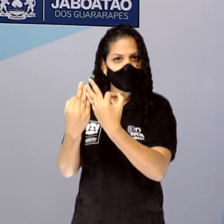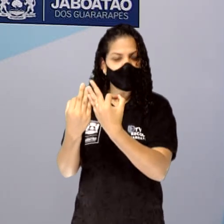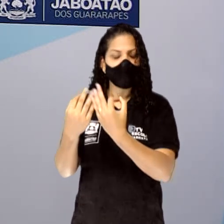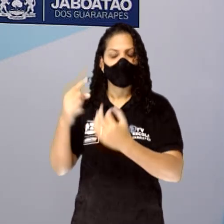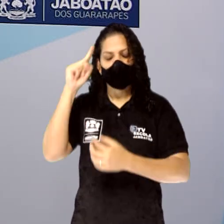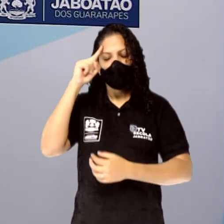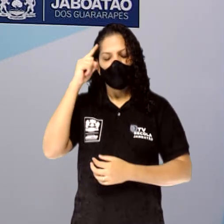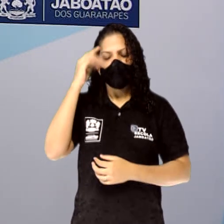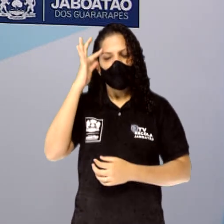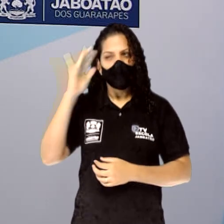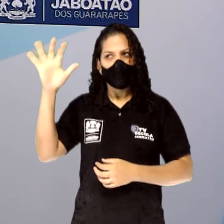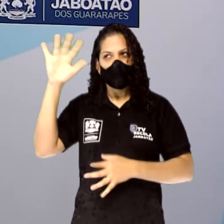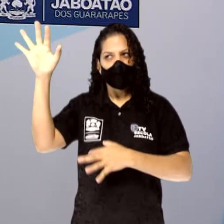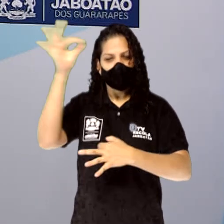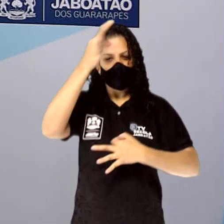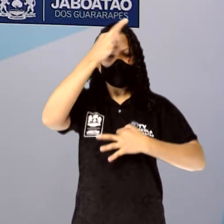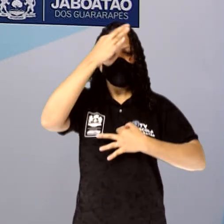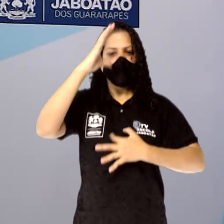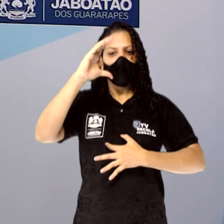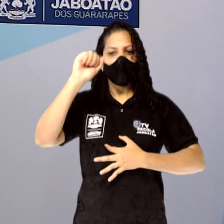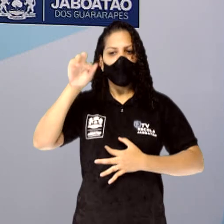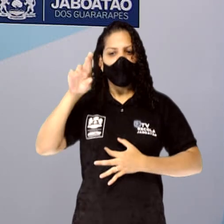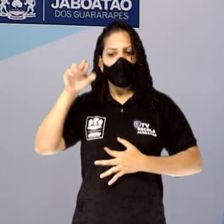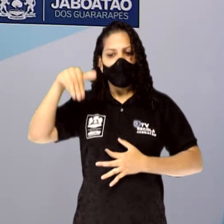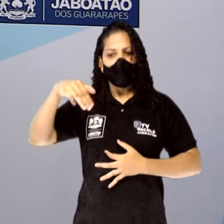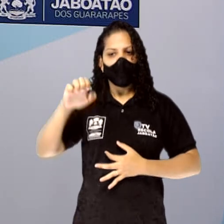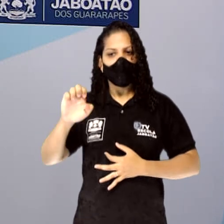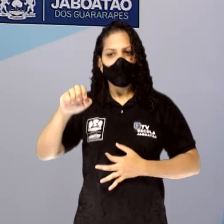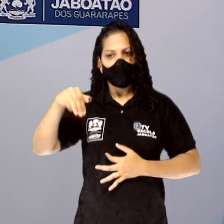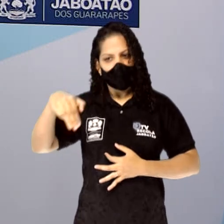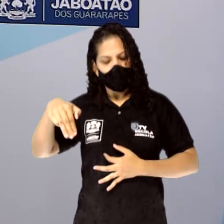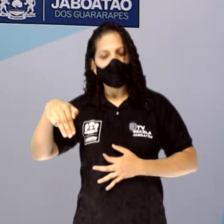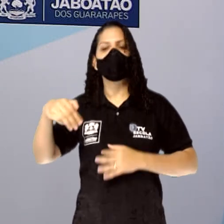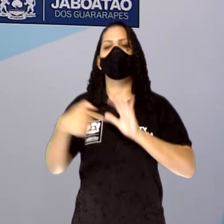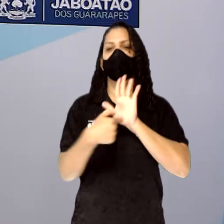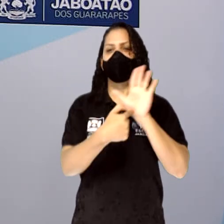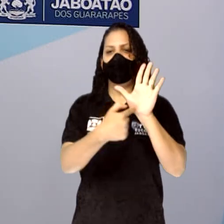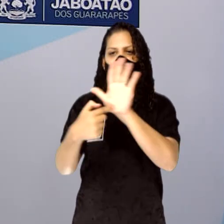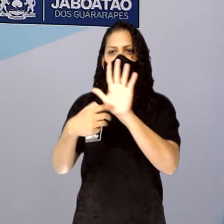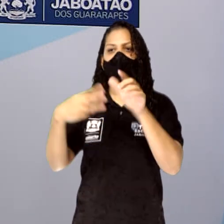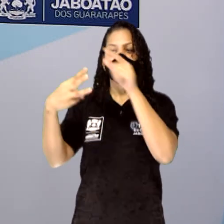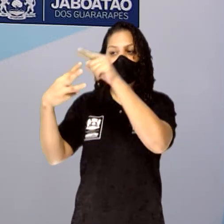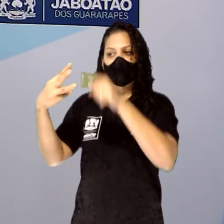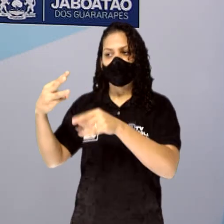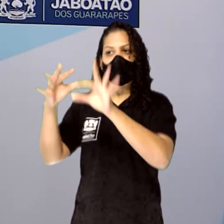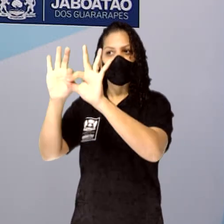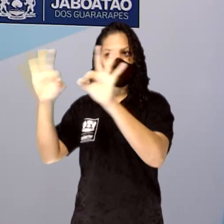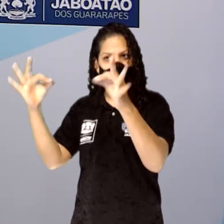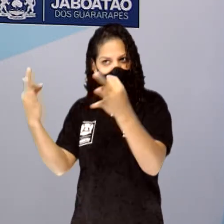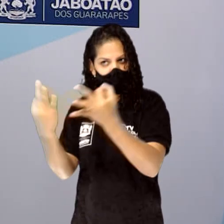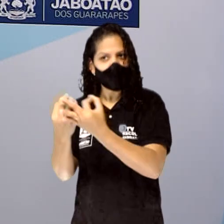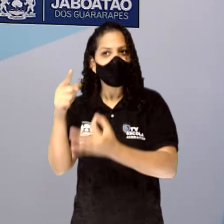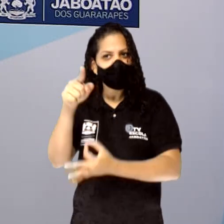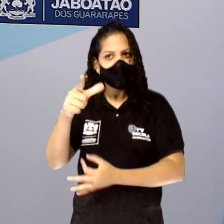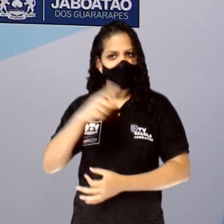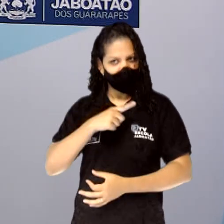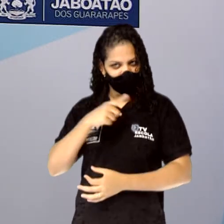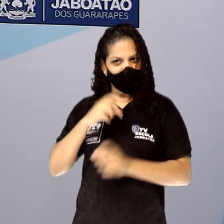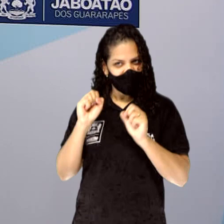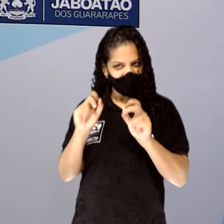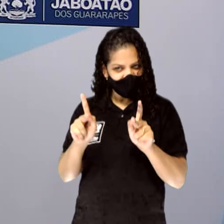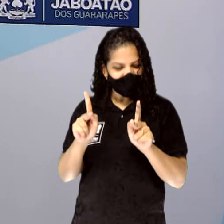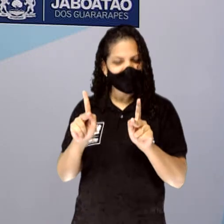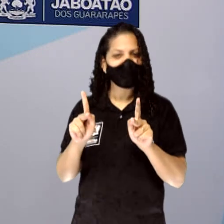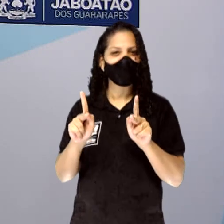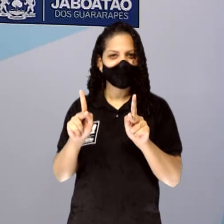Pensando, você é a Carmen, e daí você vai apresentar os 3 parentes que ela tem, ou no caso, que você